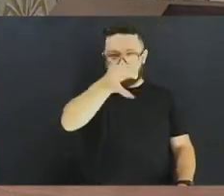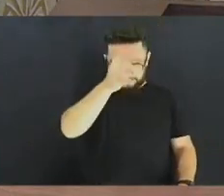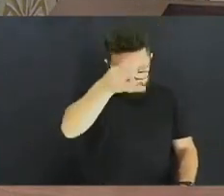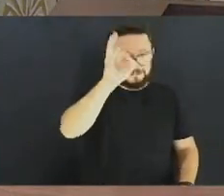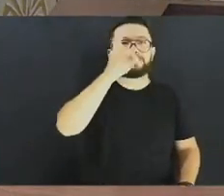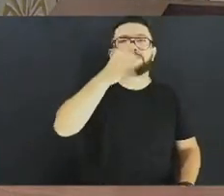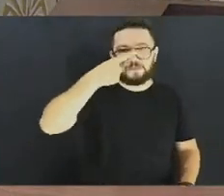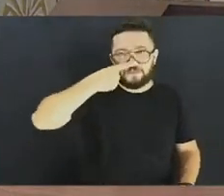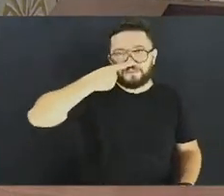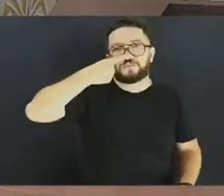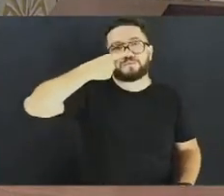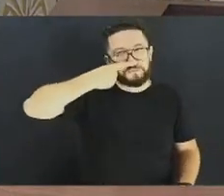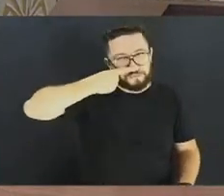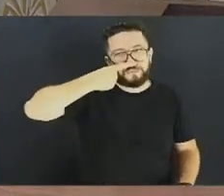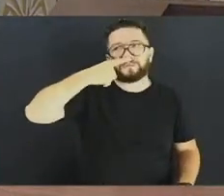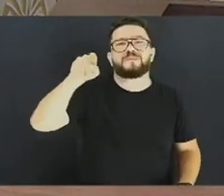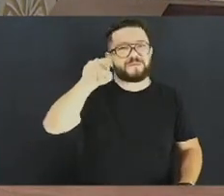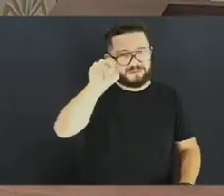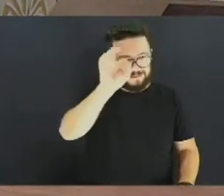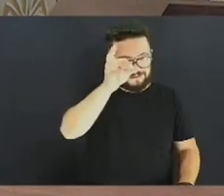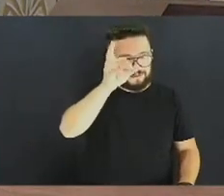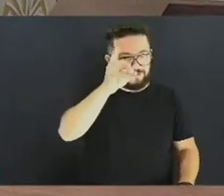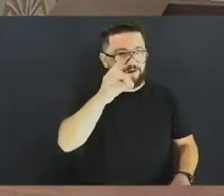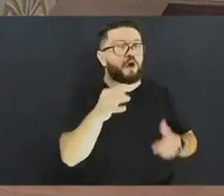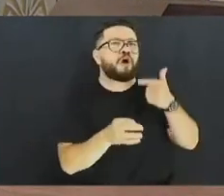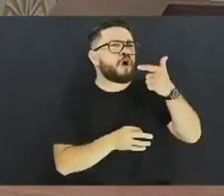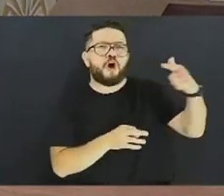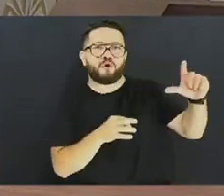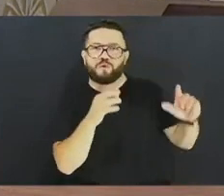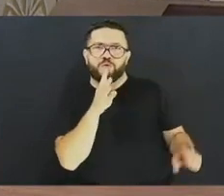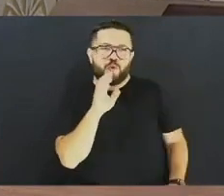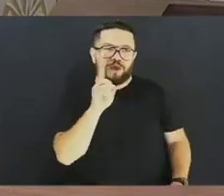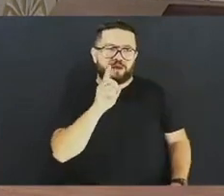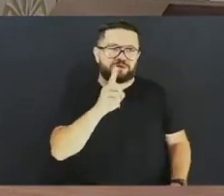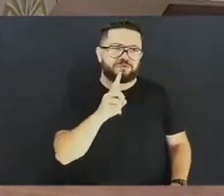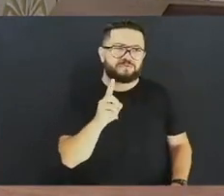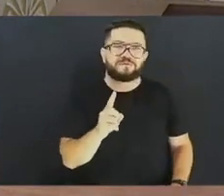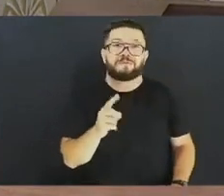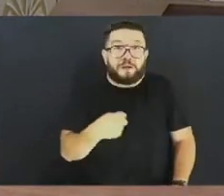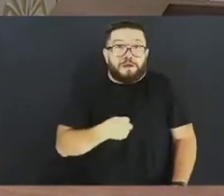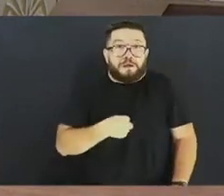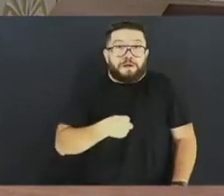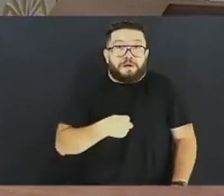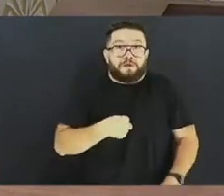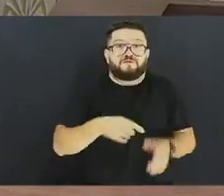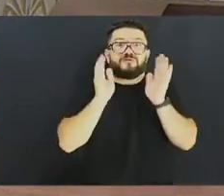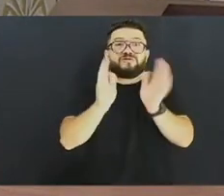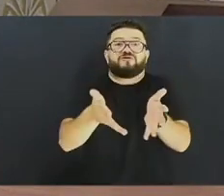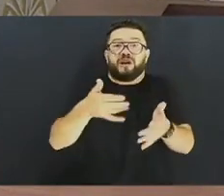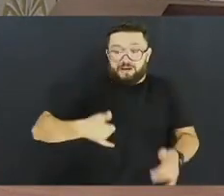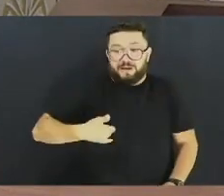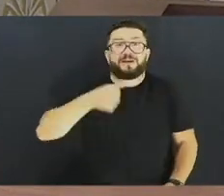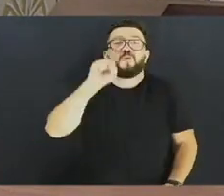O Piccolo. E os demais não sei, porque eu... Perdão, eu estou nos 80, vocês não sei quanto estão.